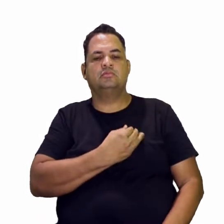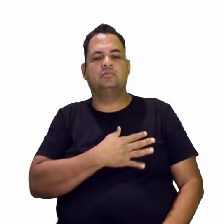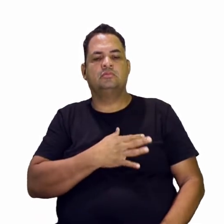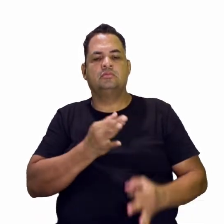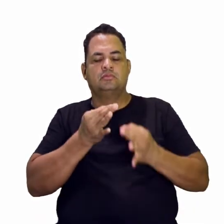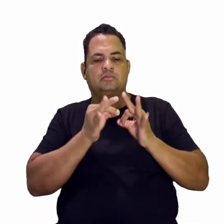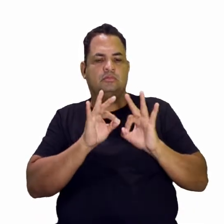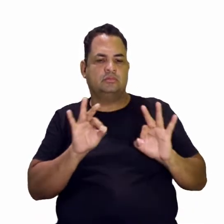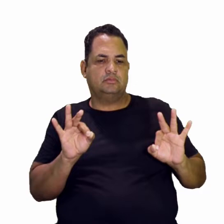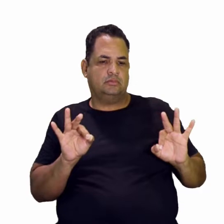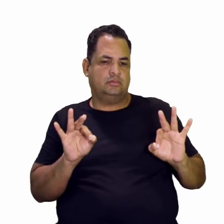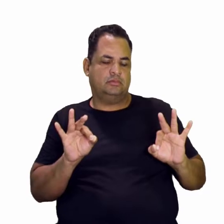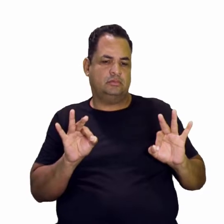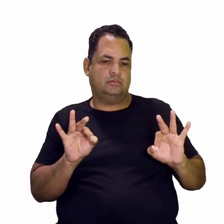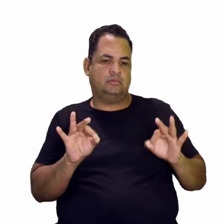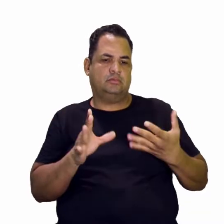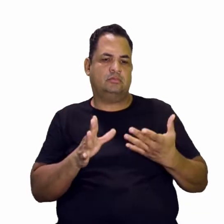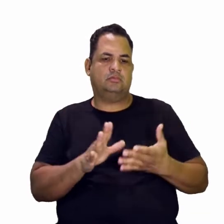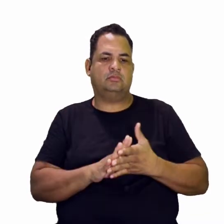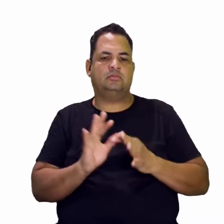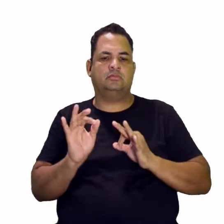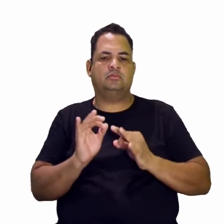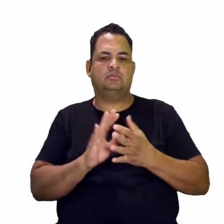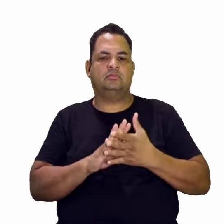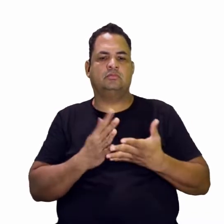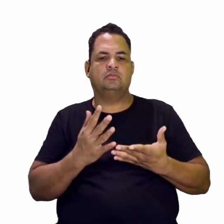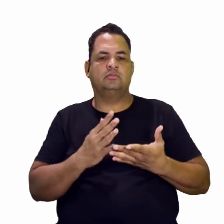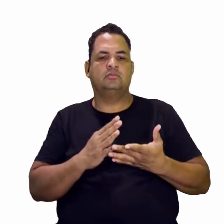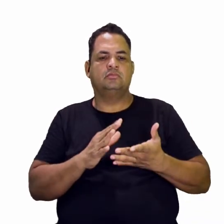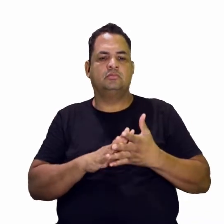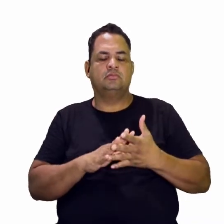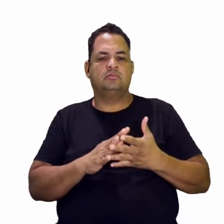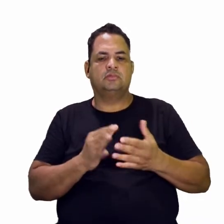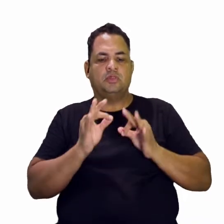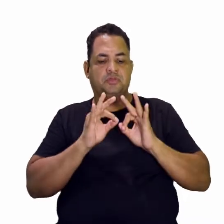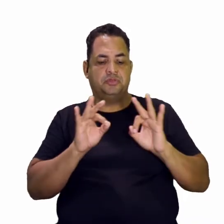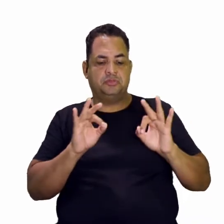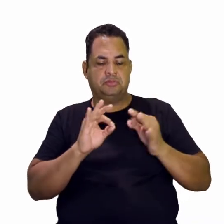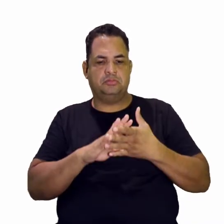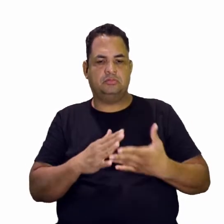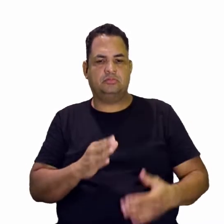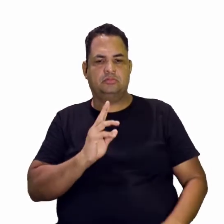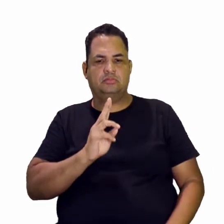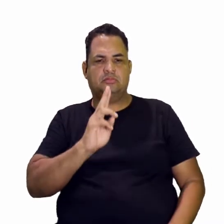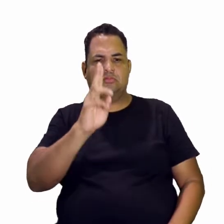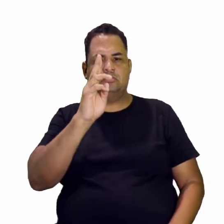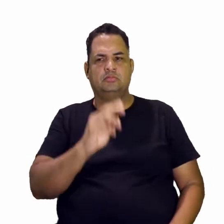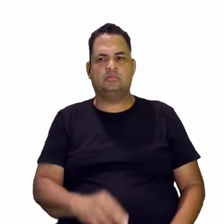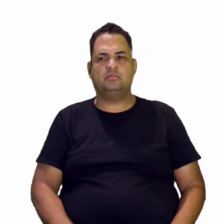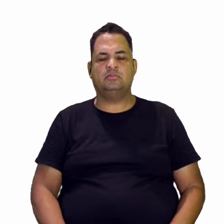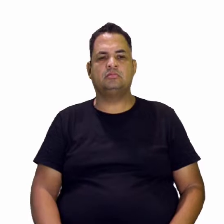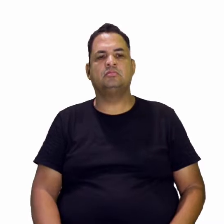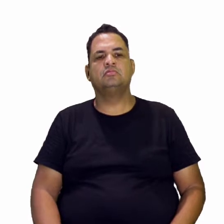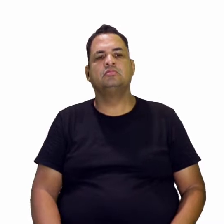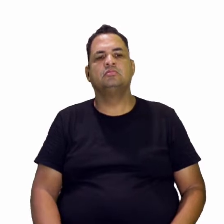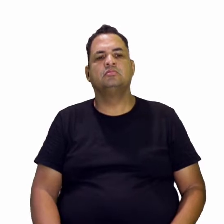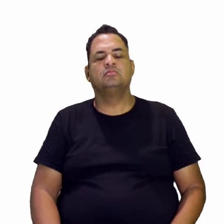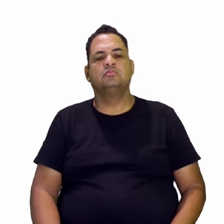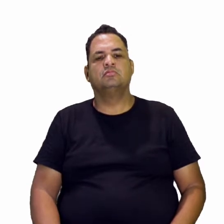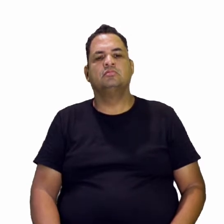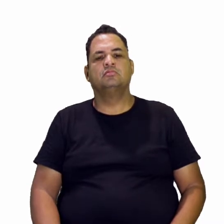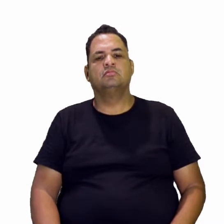muito complexos nas suas estruturas internas e externas. Vamos seguindo?